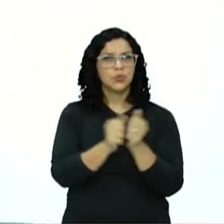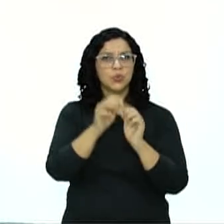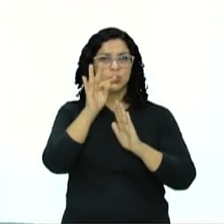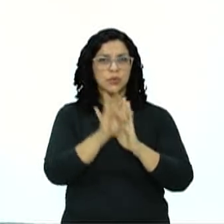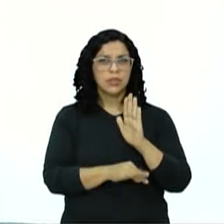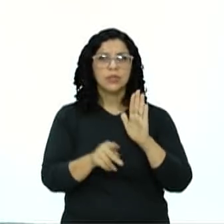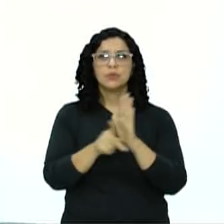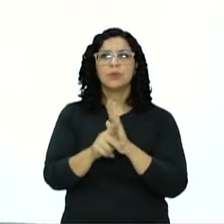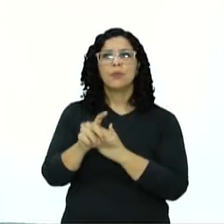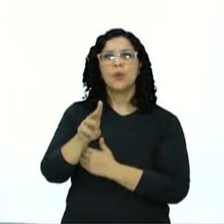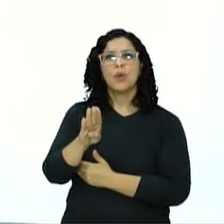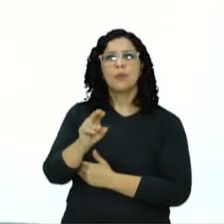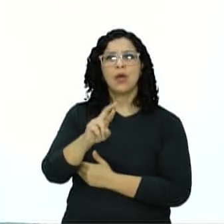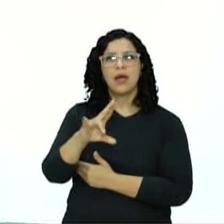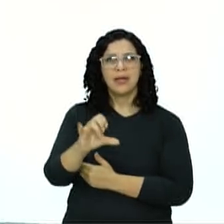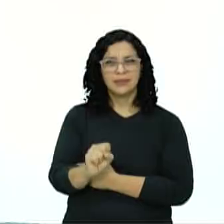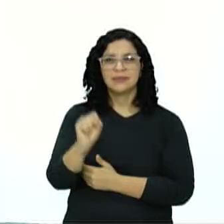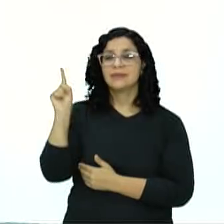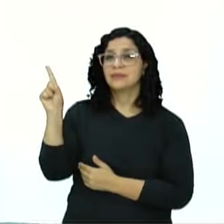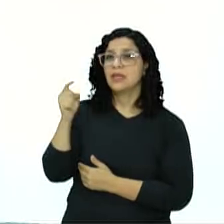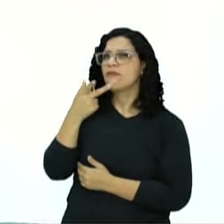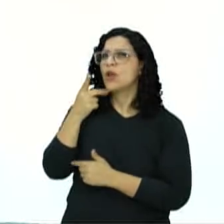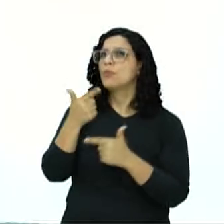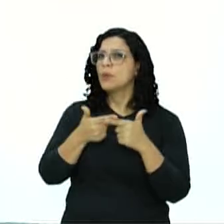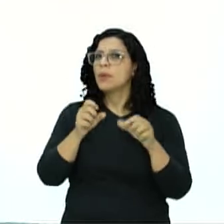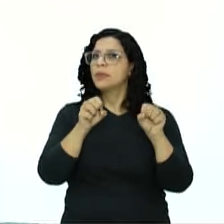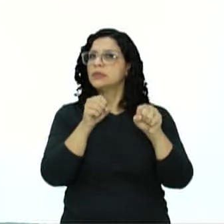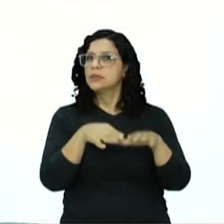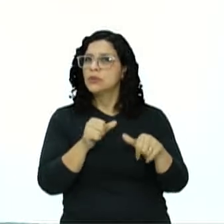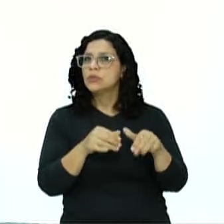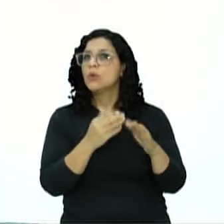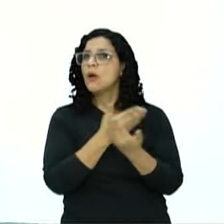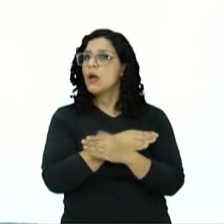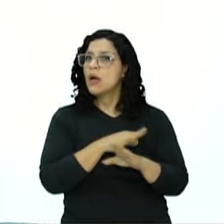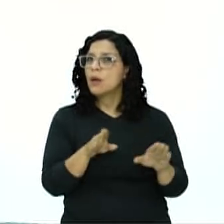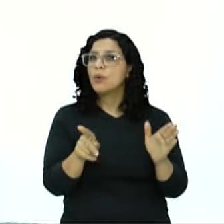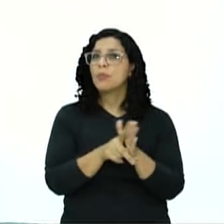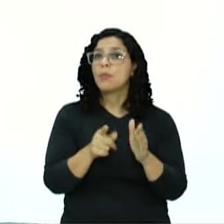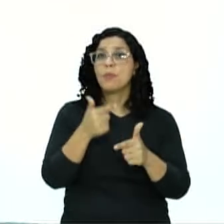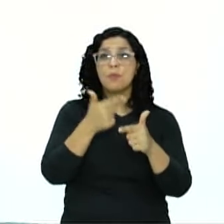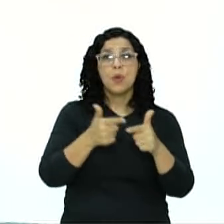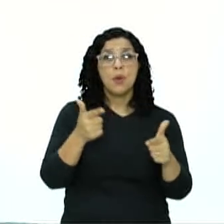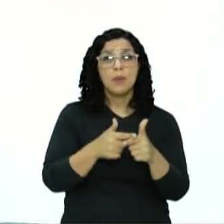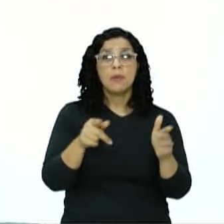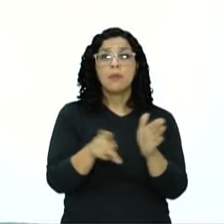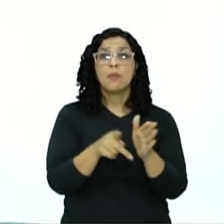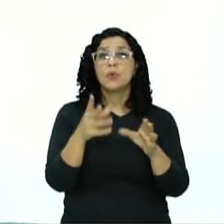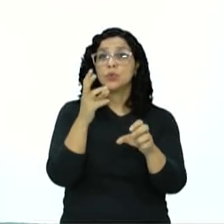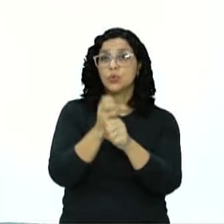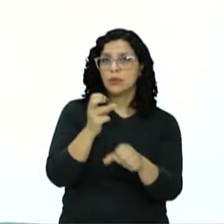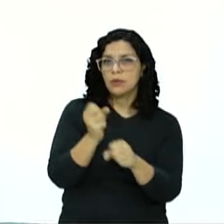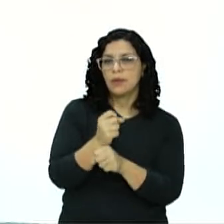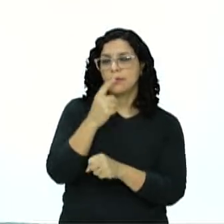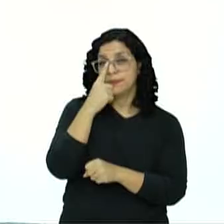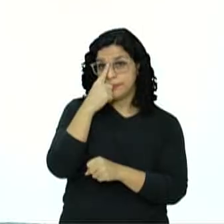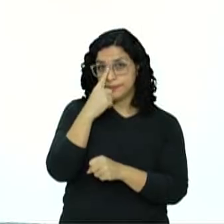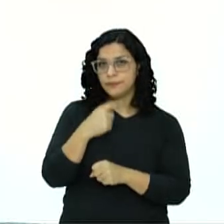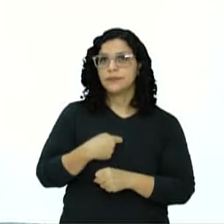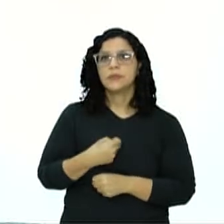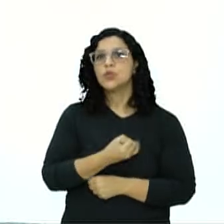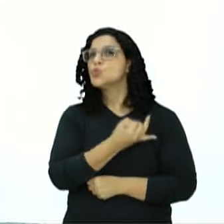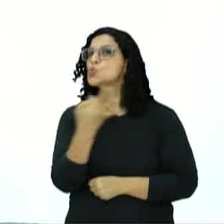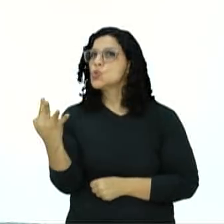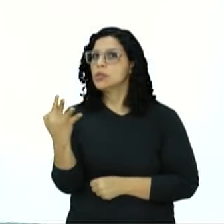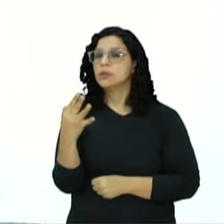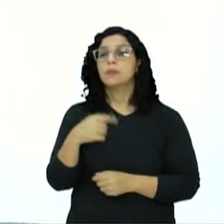texto do Boris Fausto. O problema educacional deixou de ser o problema da quantidade.